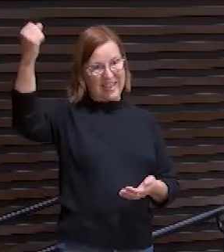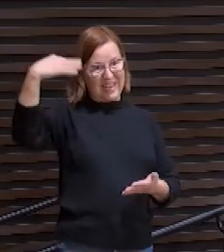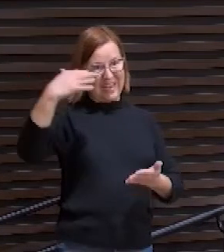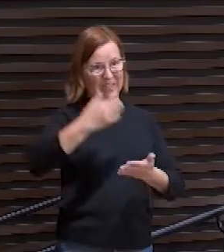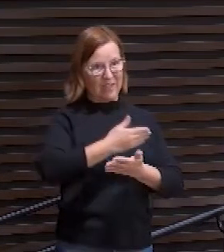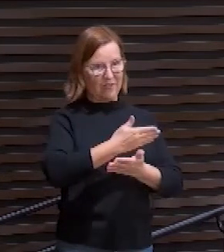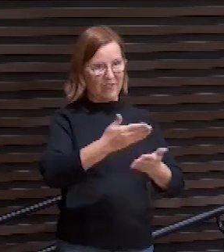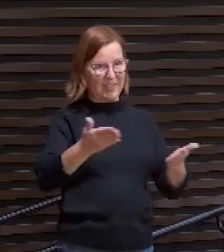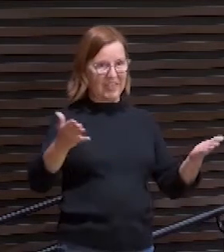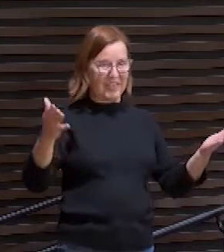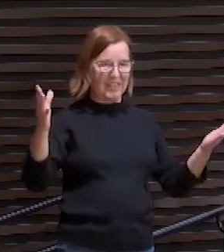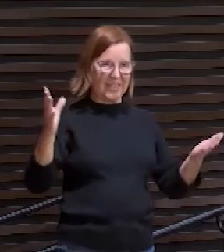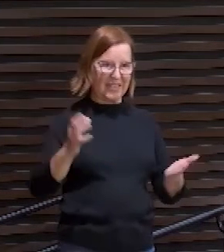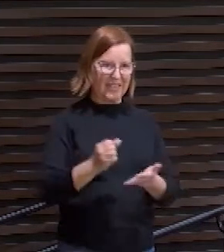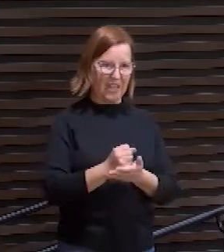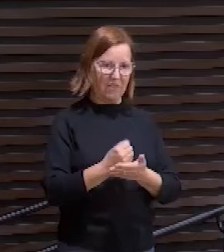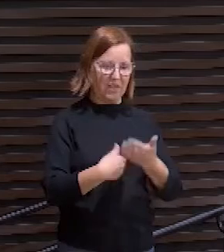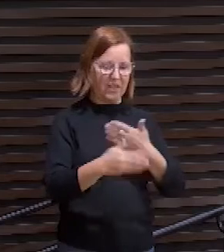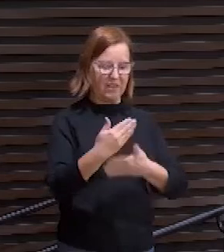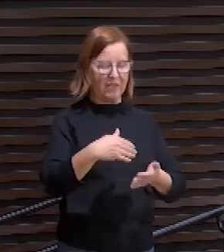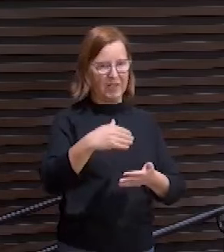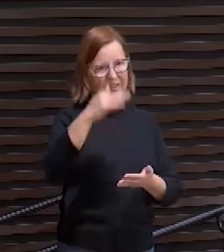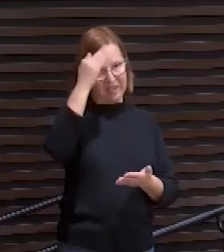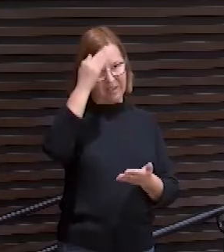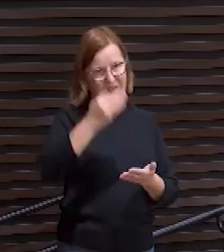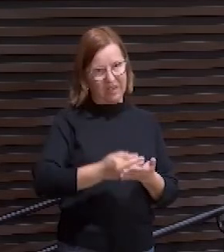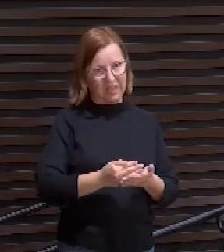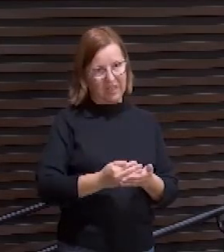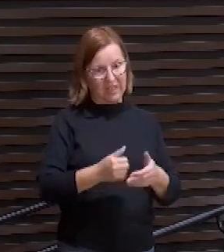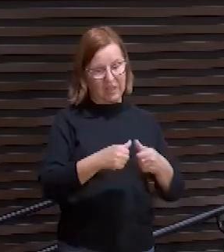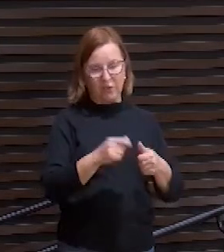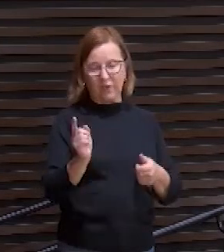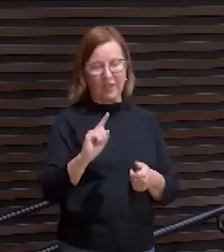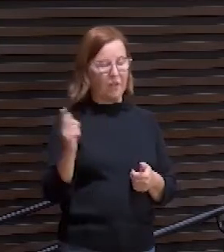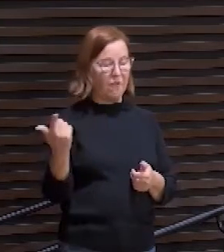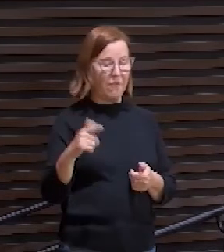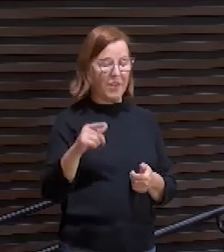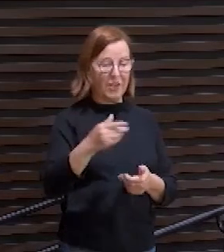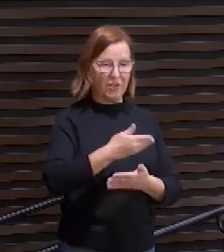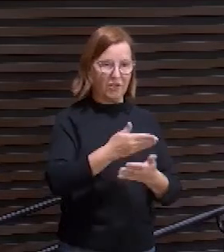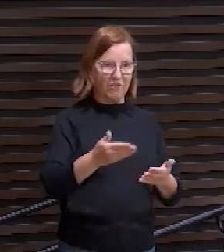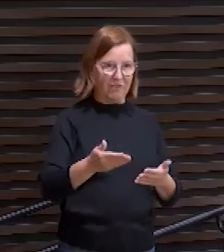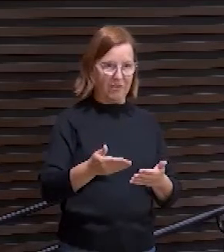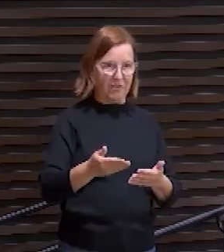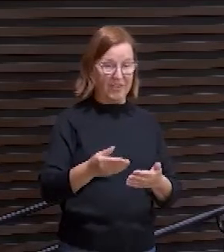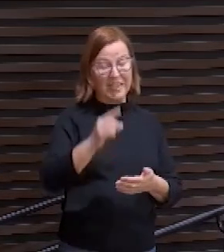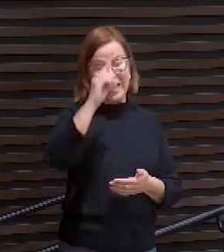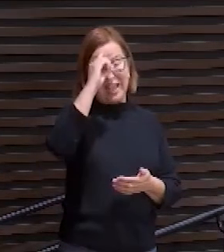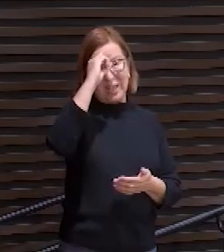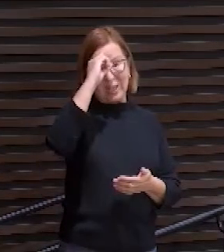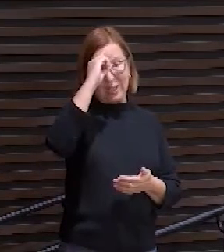fé. E isso não vem de vós, é dom de Deus, não vem de obras, para que ninguém se glorie.